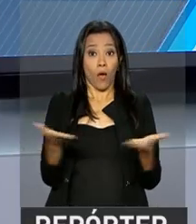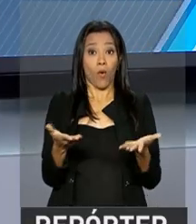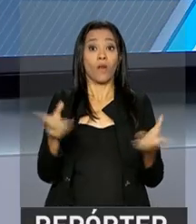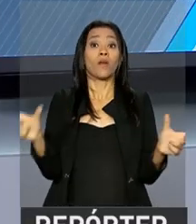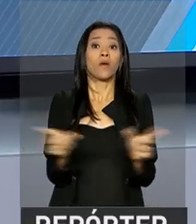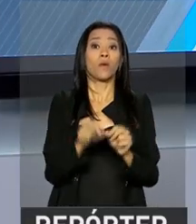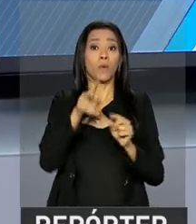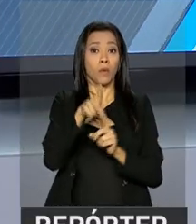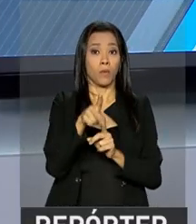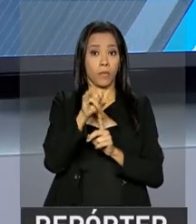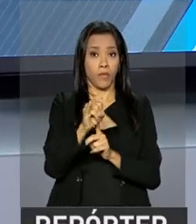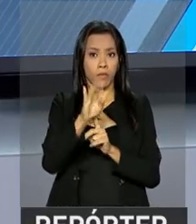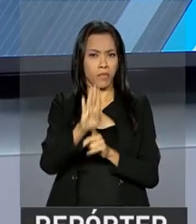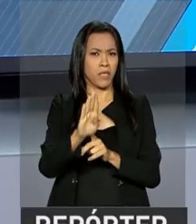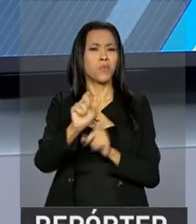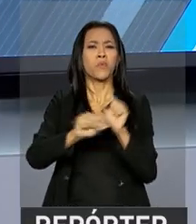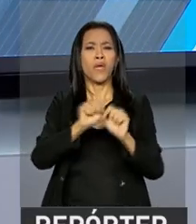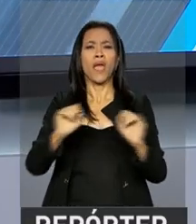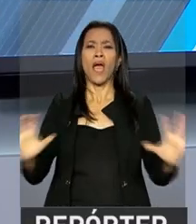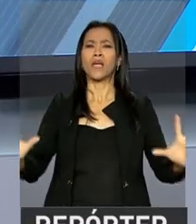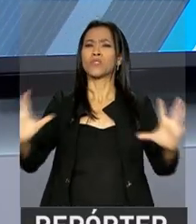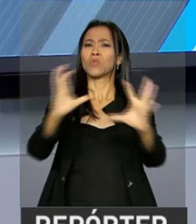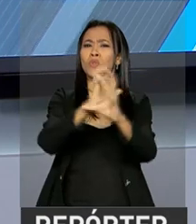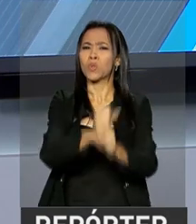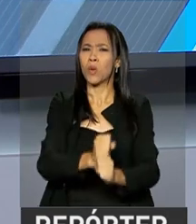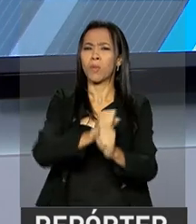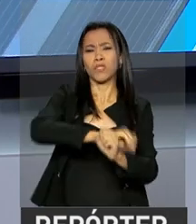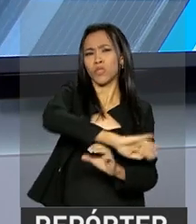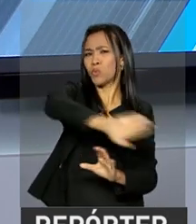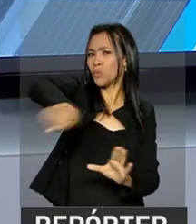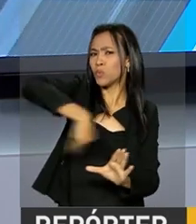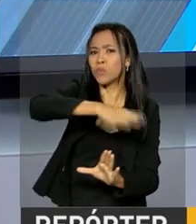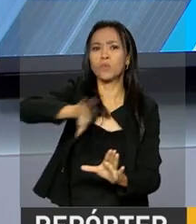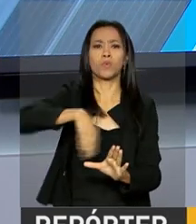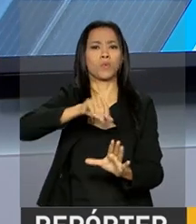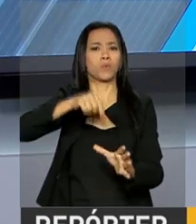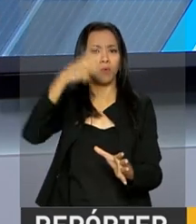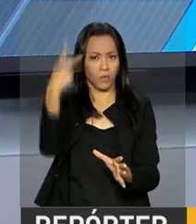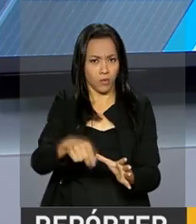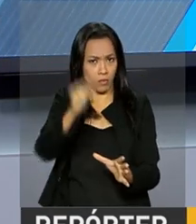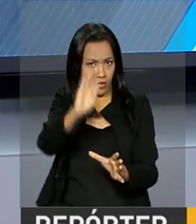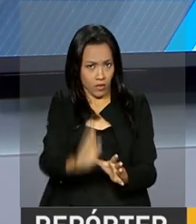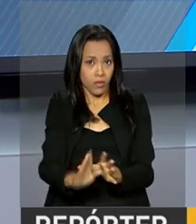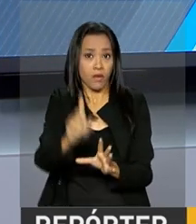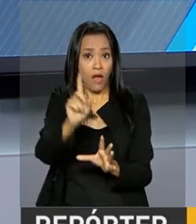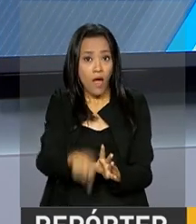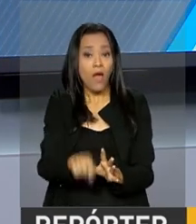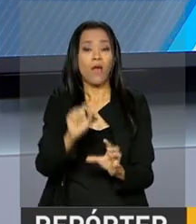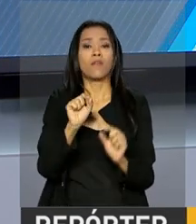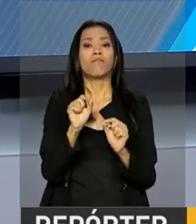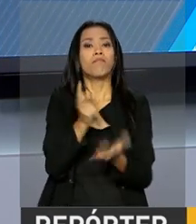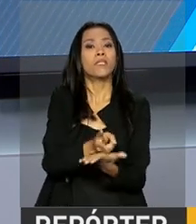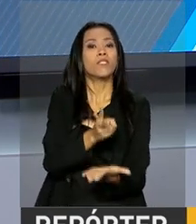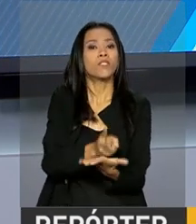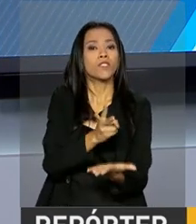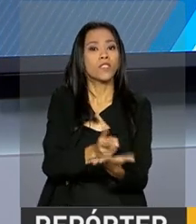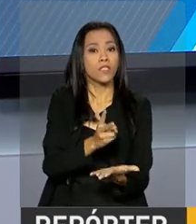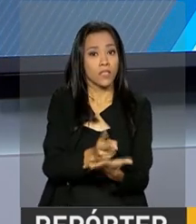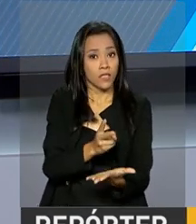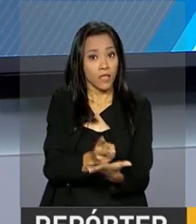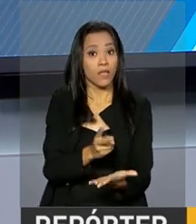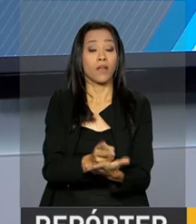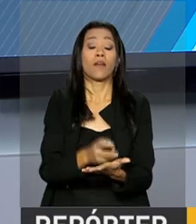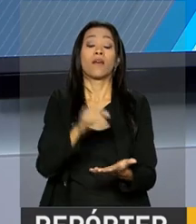pib que é a soma de todas as riquezas produzidas pelo país a estimativa está mantida em 6 por